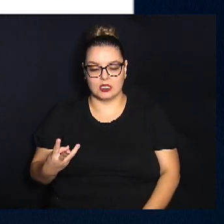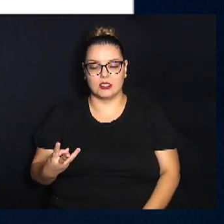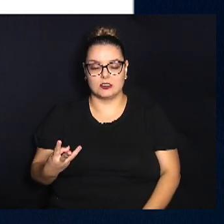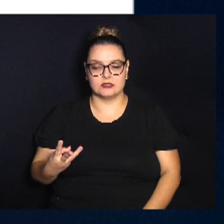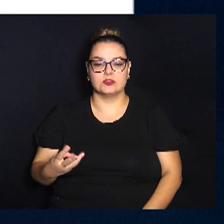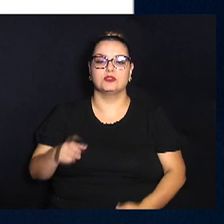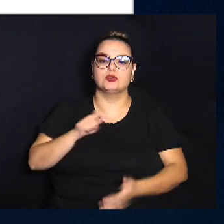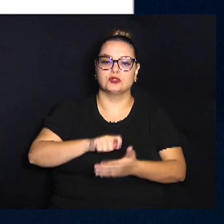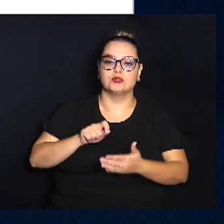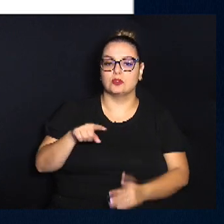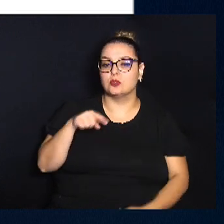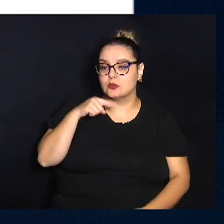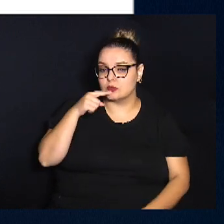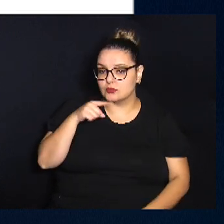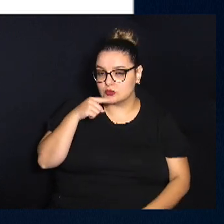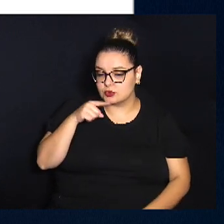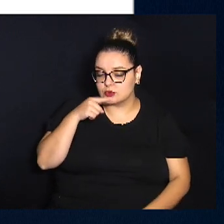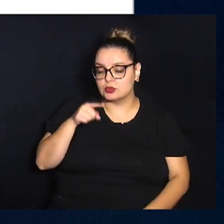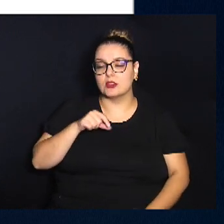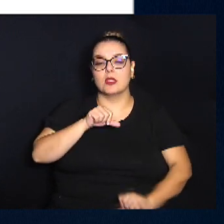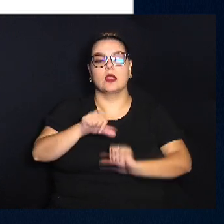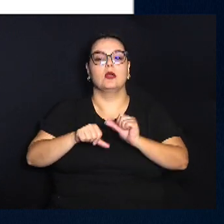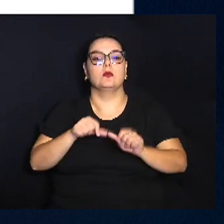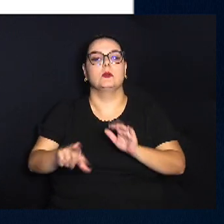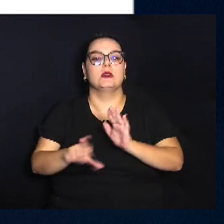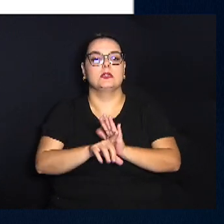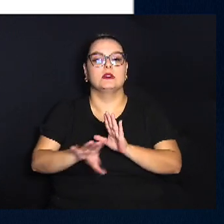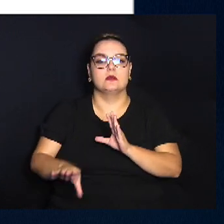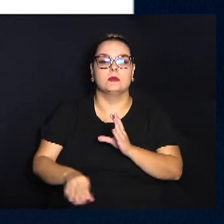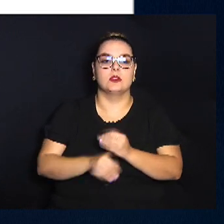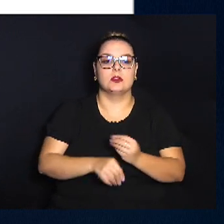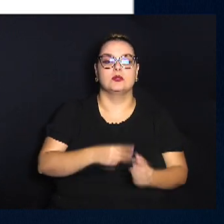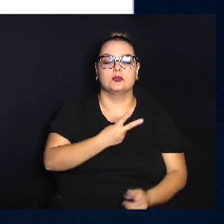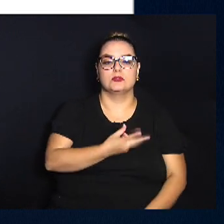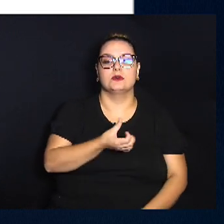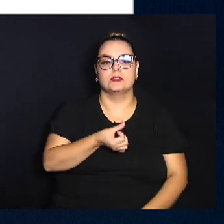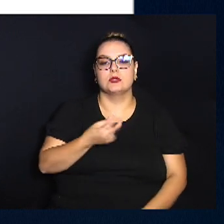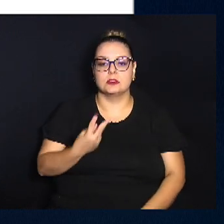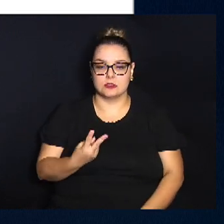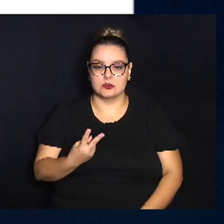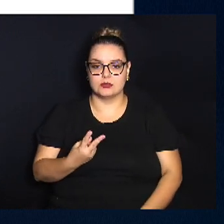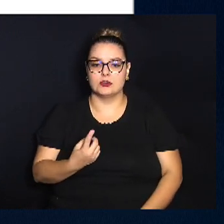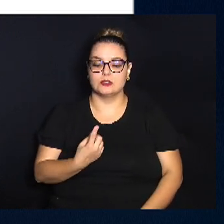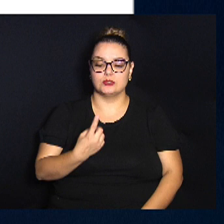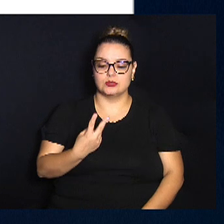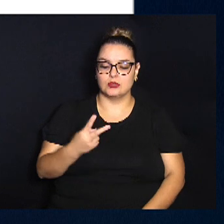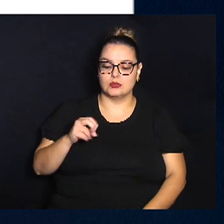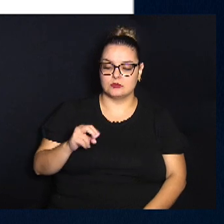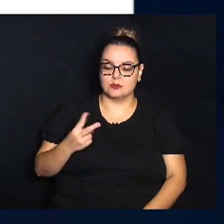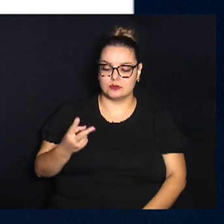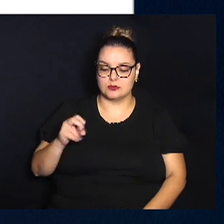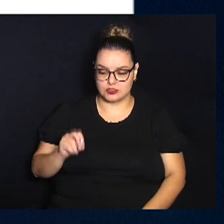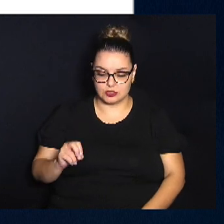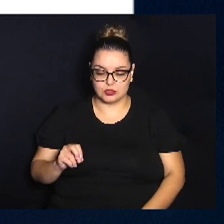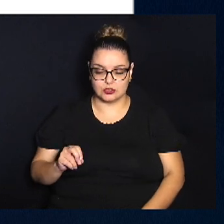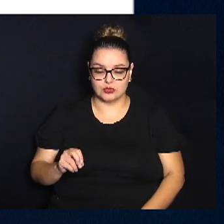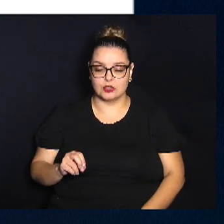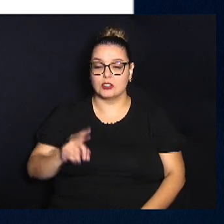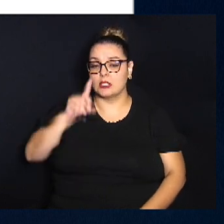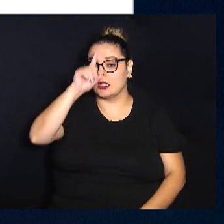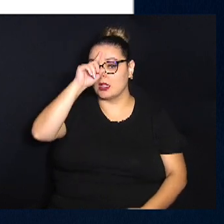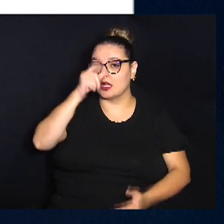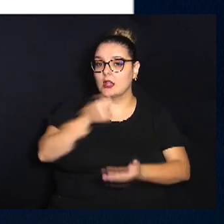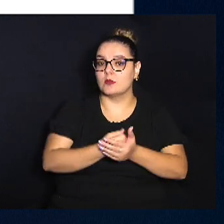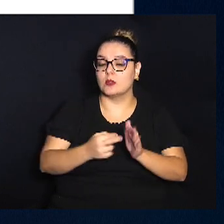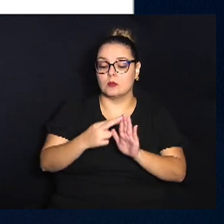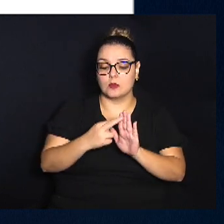vereador Eduardo Magoga, que altera a Lei Complementar número 262 de 2020, que determinou as regras